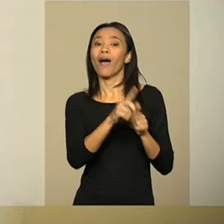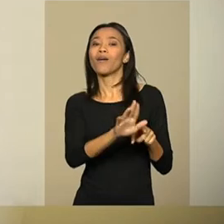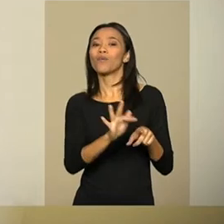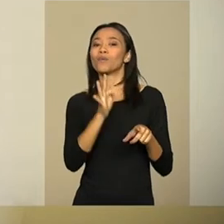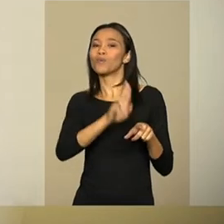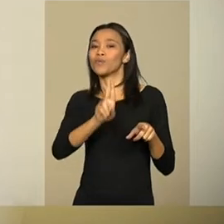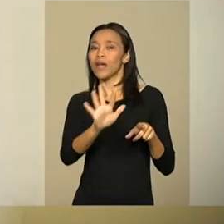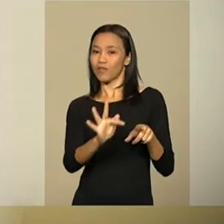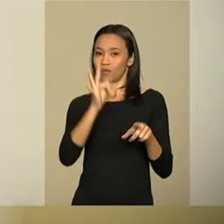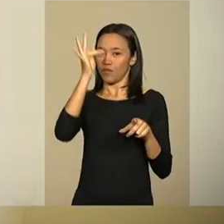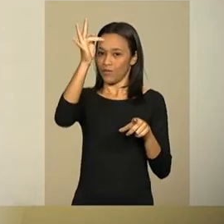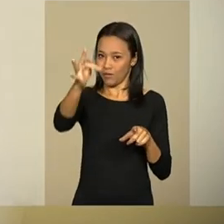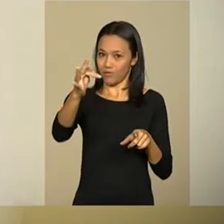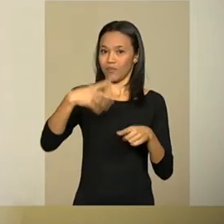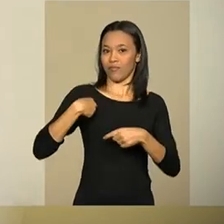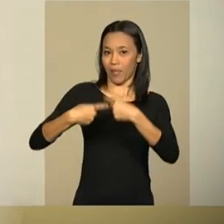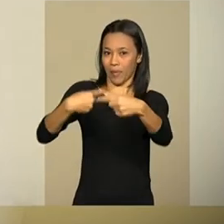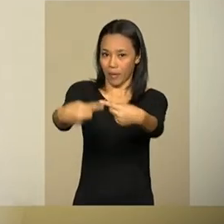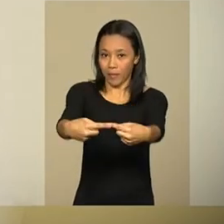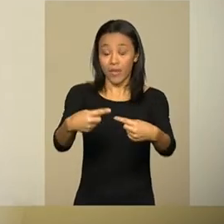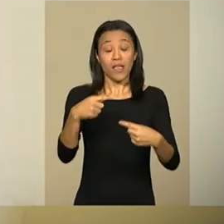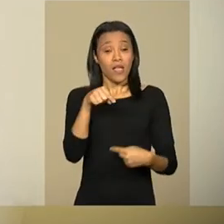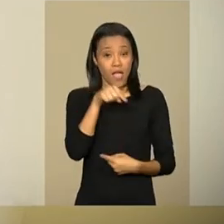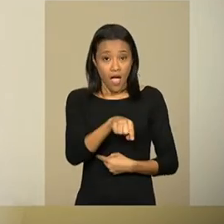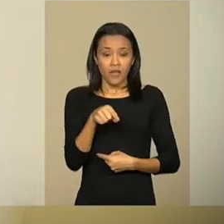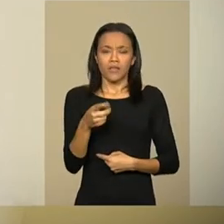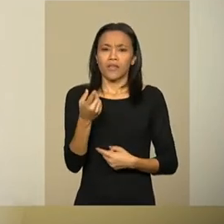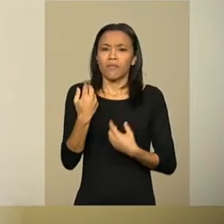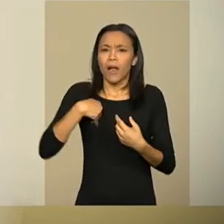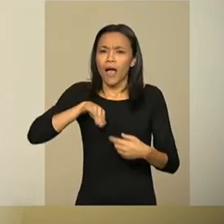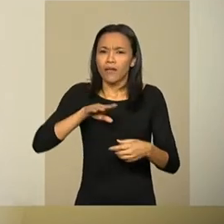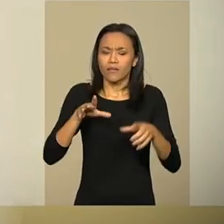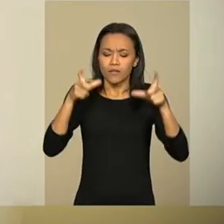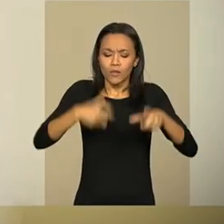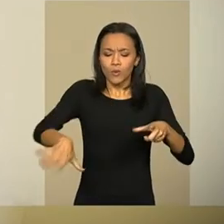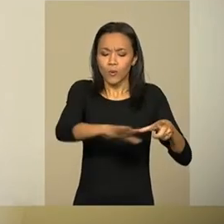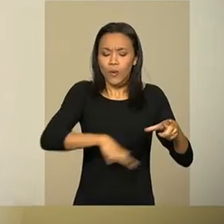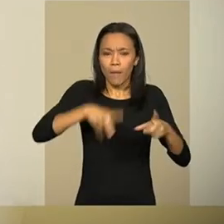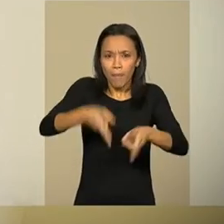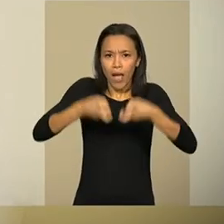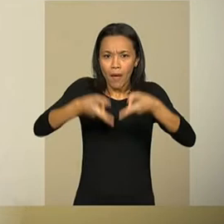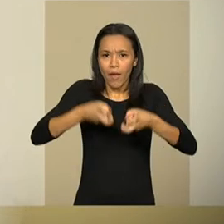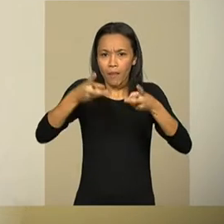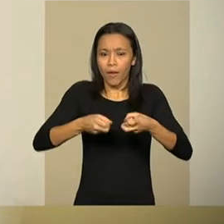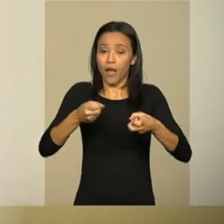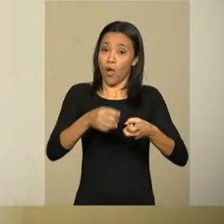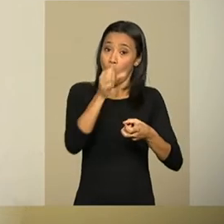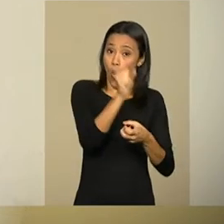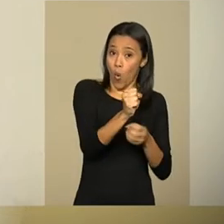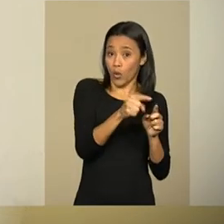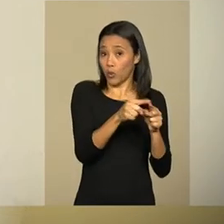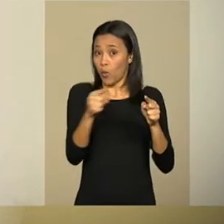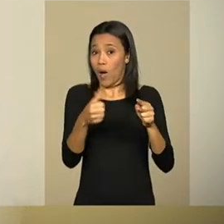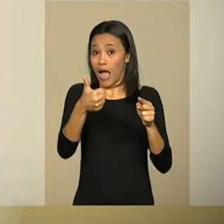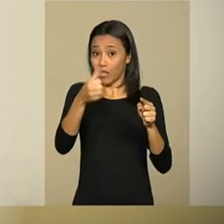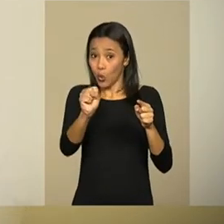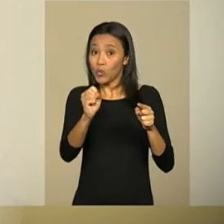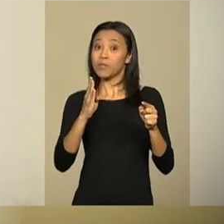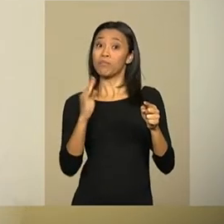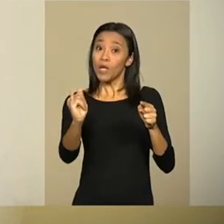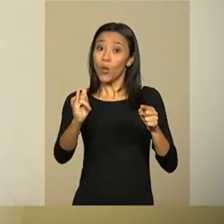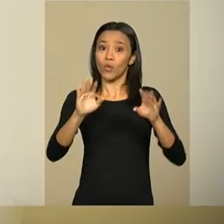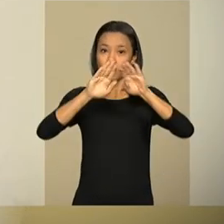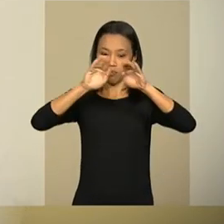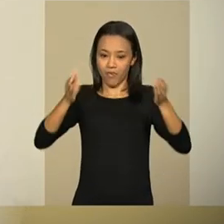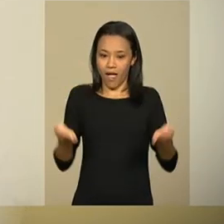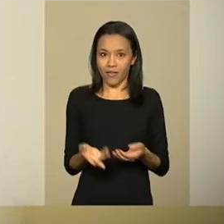gerações futuras a estimativa para a produção do campo de libra está entre 8 e 12 bilhões de Barris de